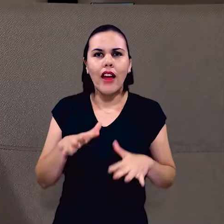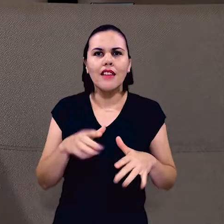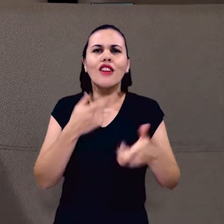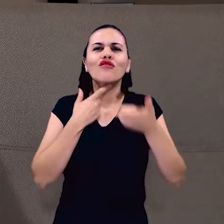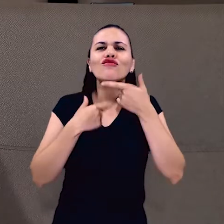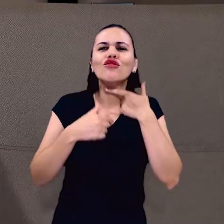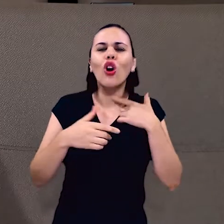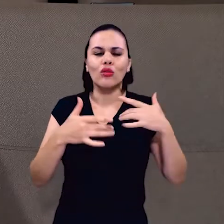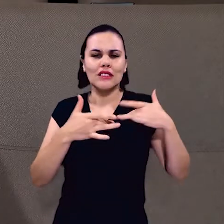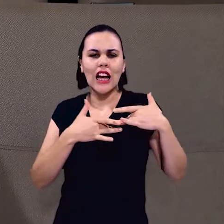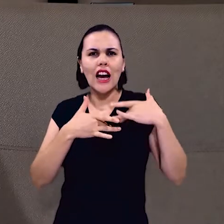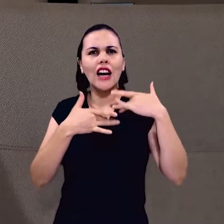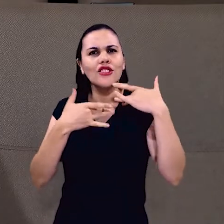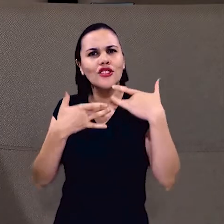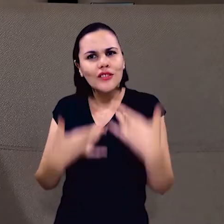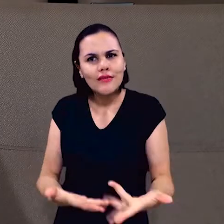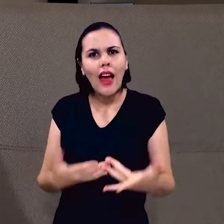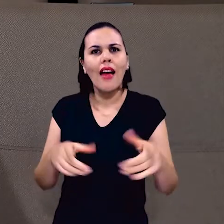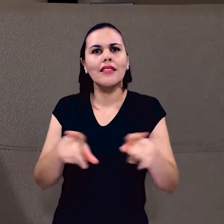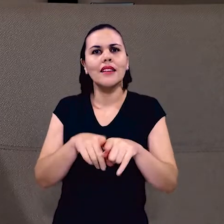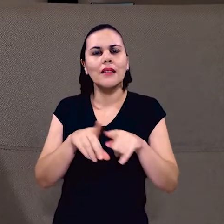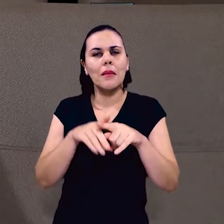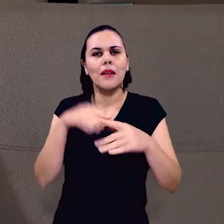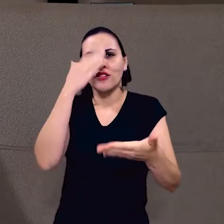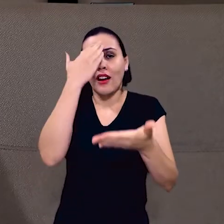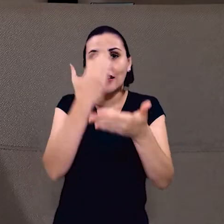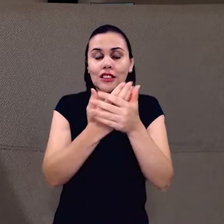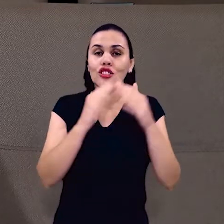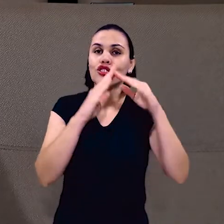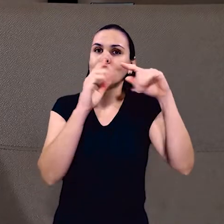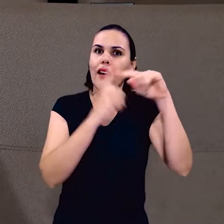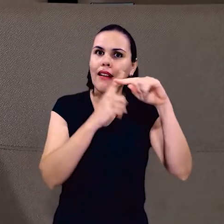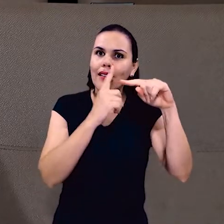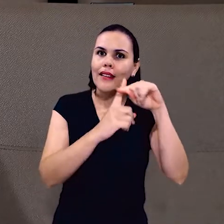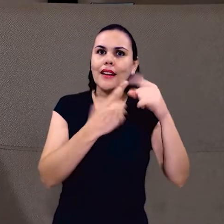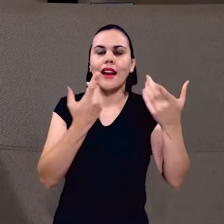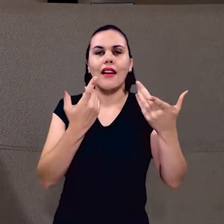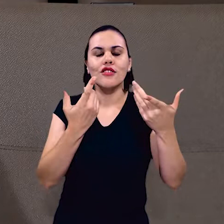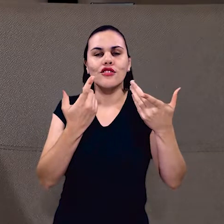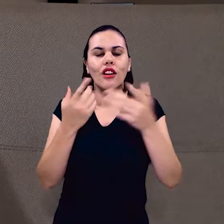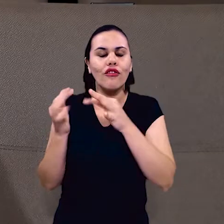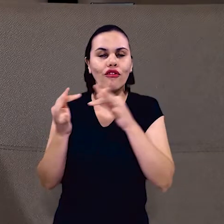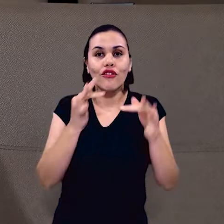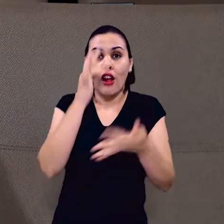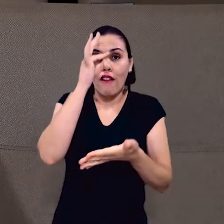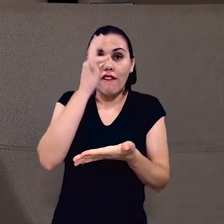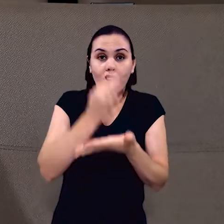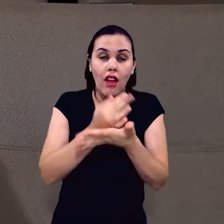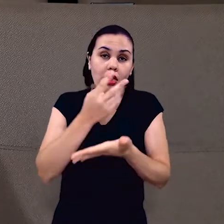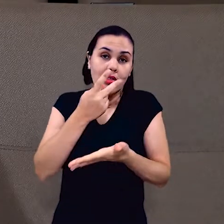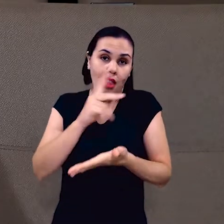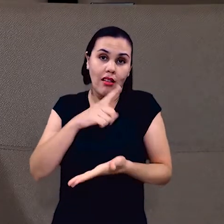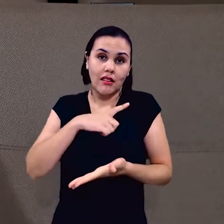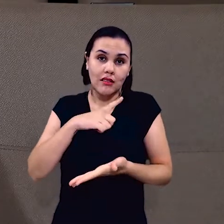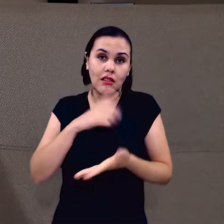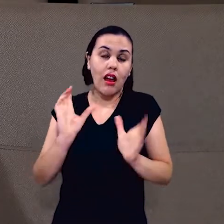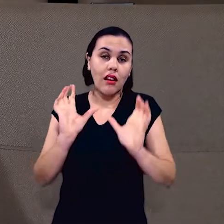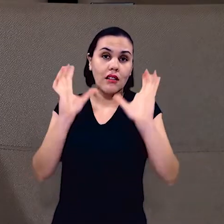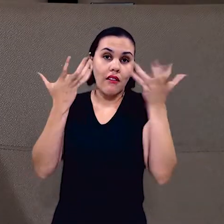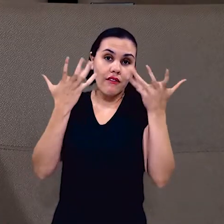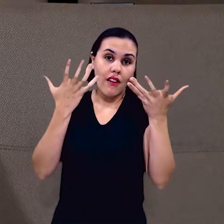a motivação do Espírito Santo, toda a motivação, né, a espiritualidade da festa que a festa